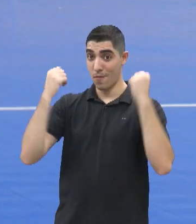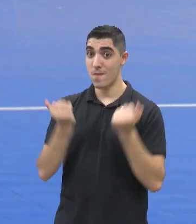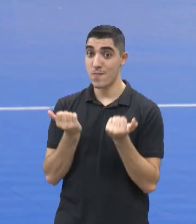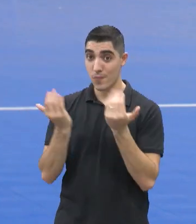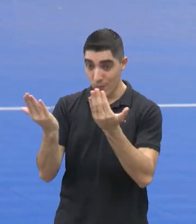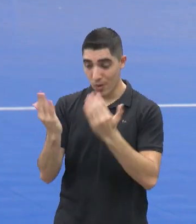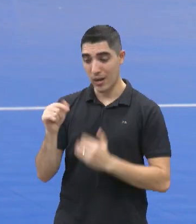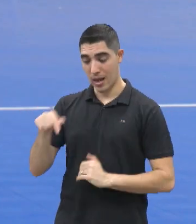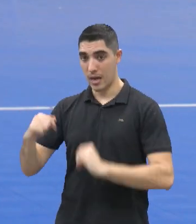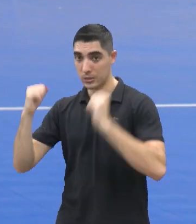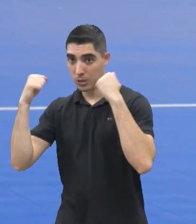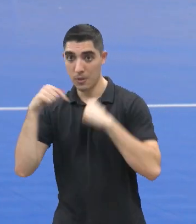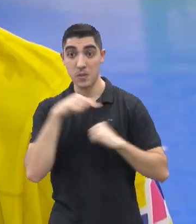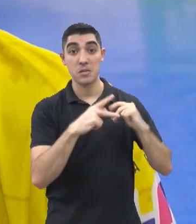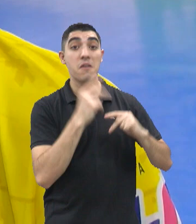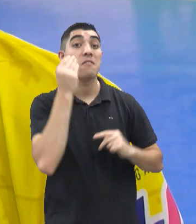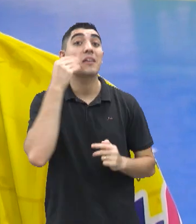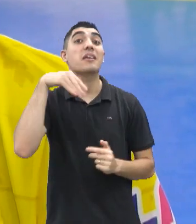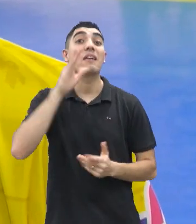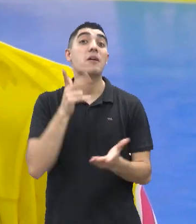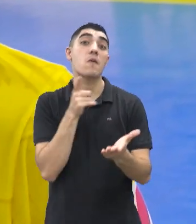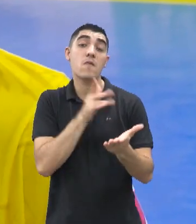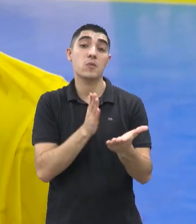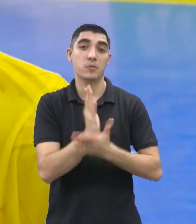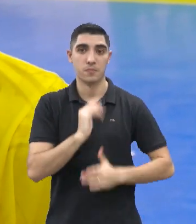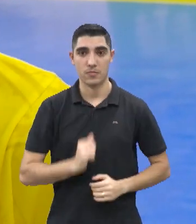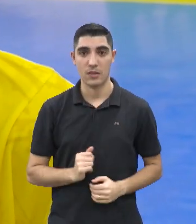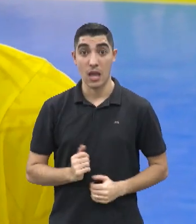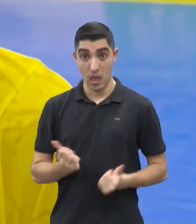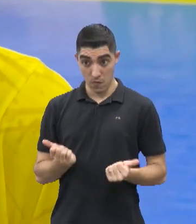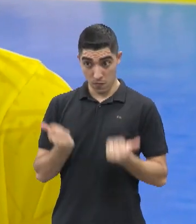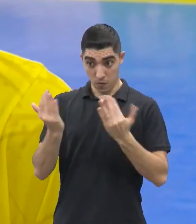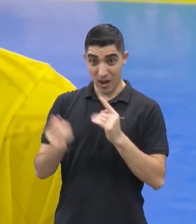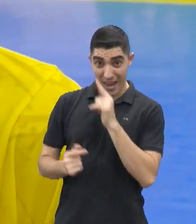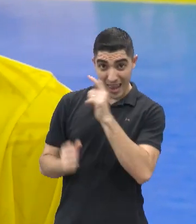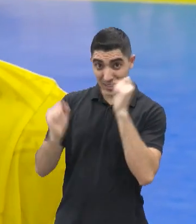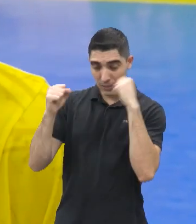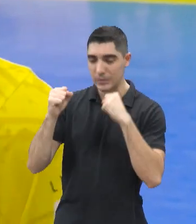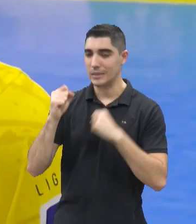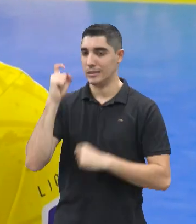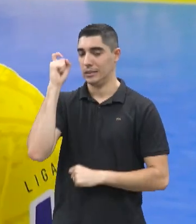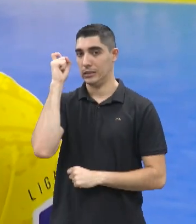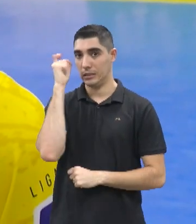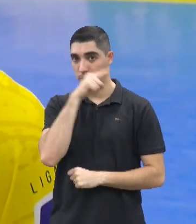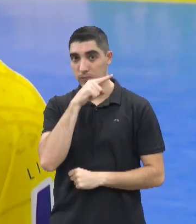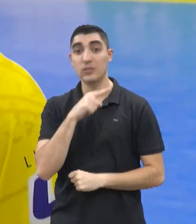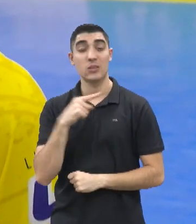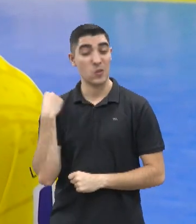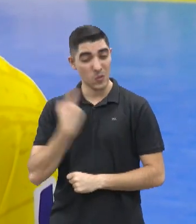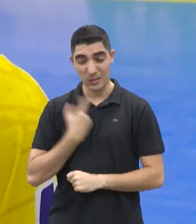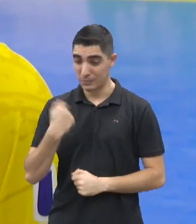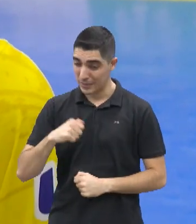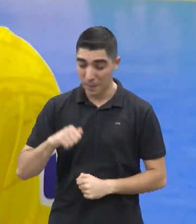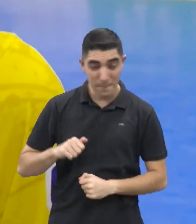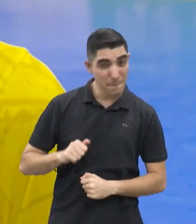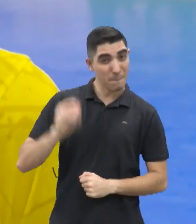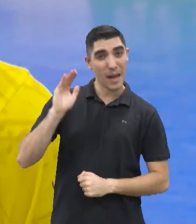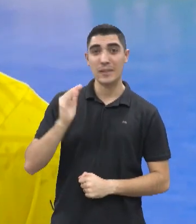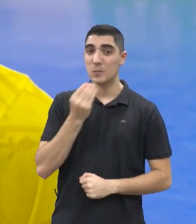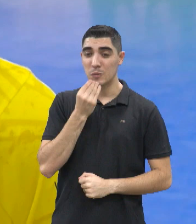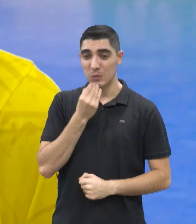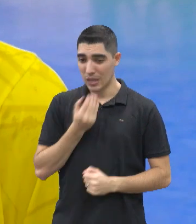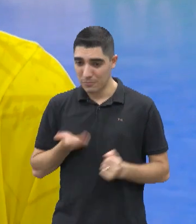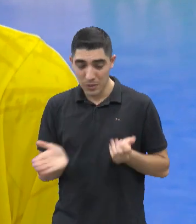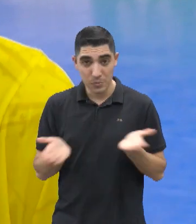semifinal e quem fica pelo caminho. Em Chapecó vai ser um jogo muito difícil, a gente vai ter que jogar muito mais do que a gente jogou aqui. Chapecó